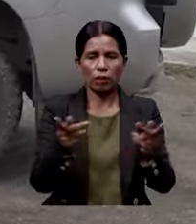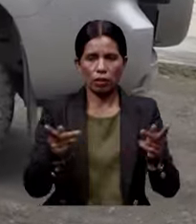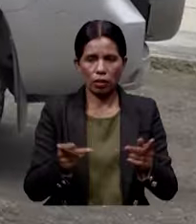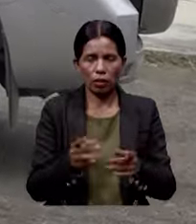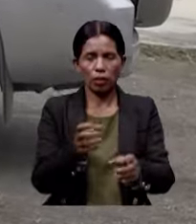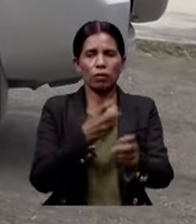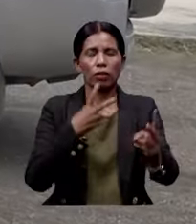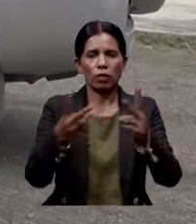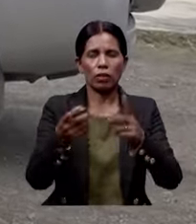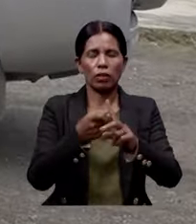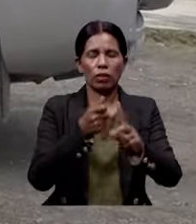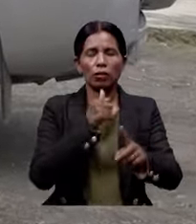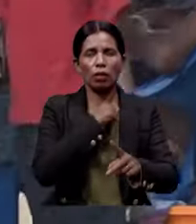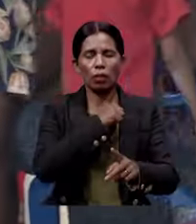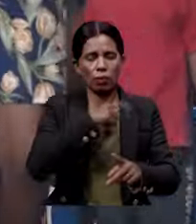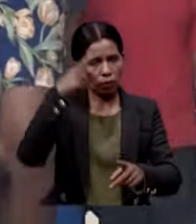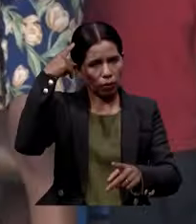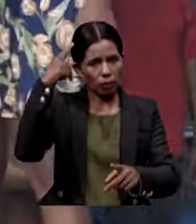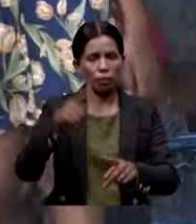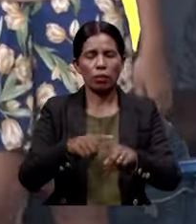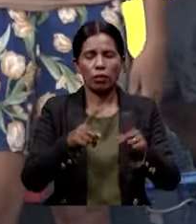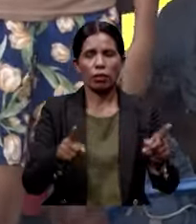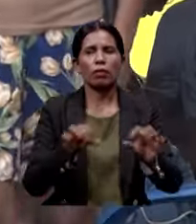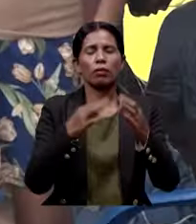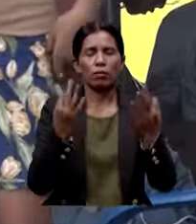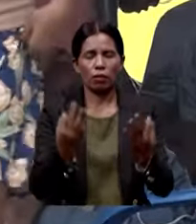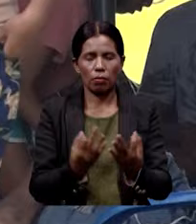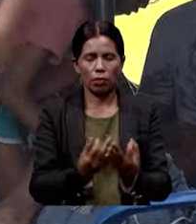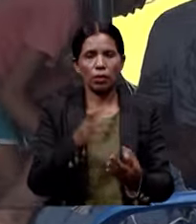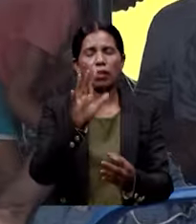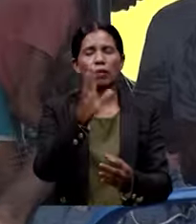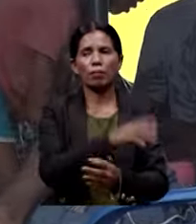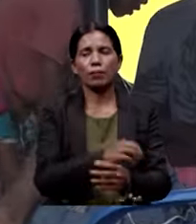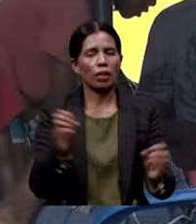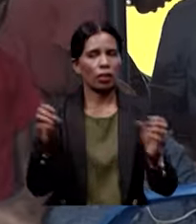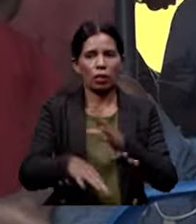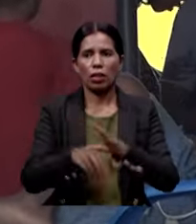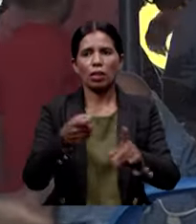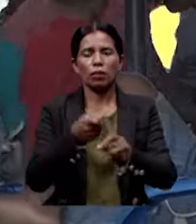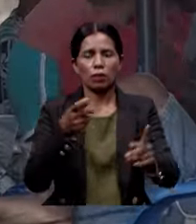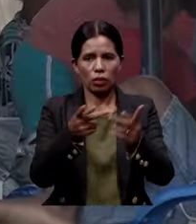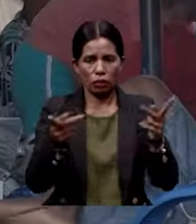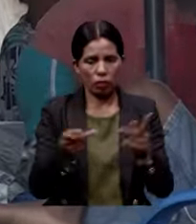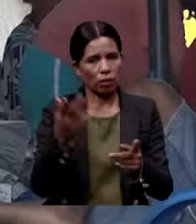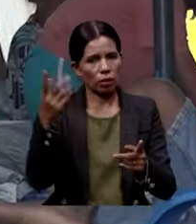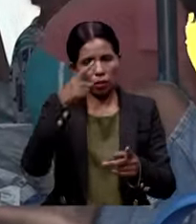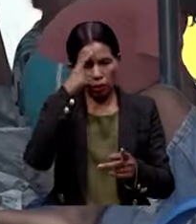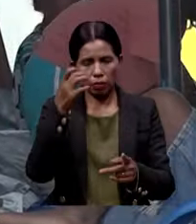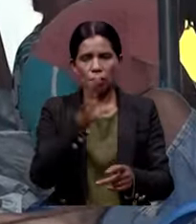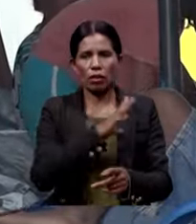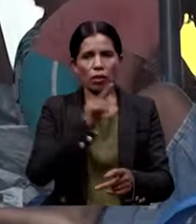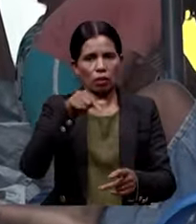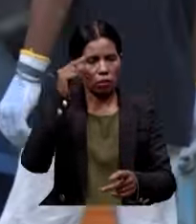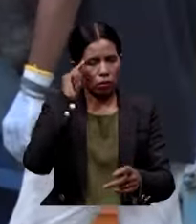atusimo visita Rusi Papa Francisco. Mai be iha familia umakain lima mak desidi lakoi sai husi Fatin refere, tamba si hein